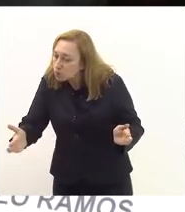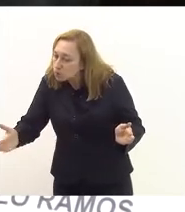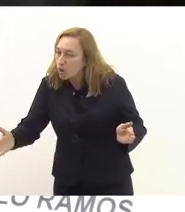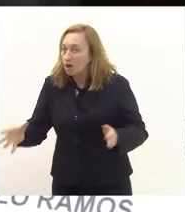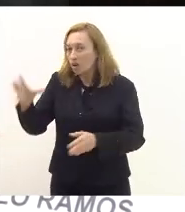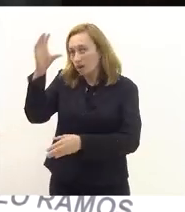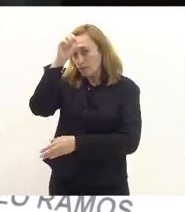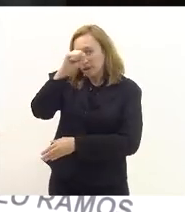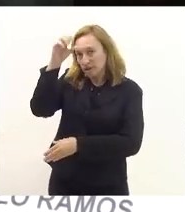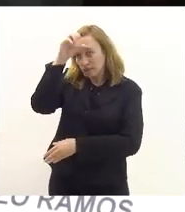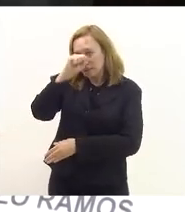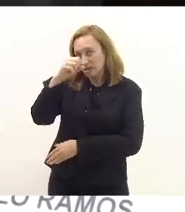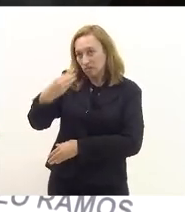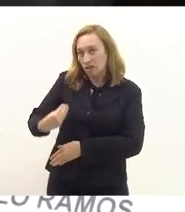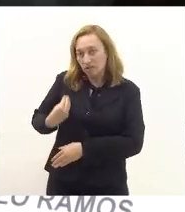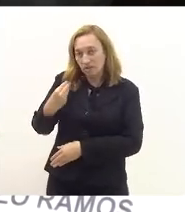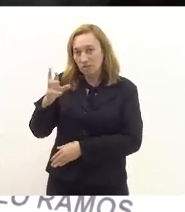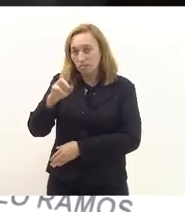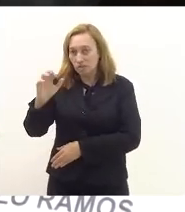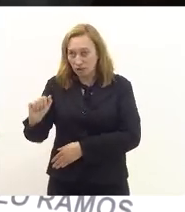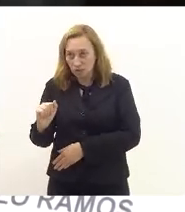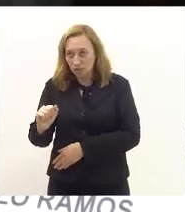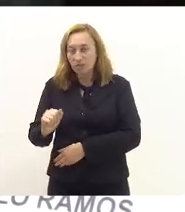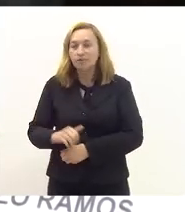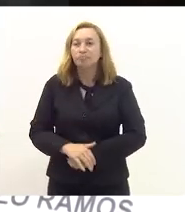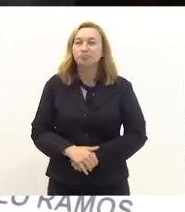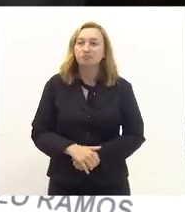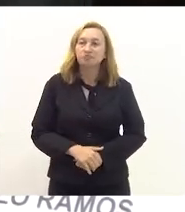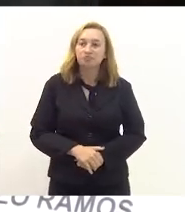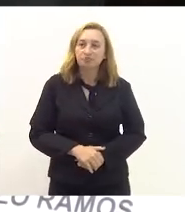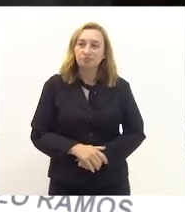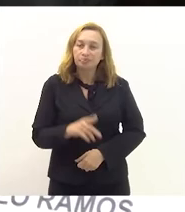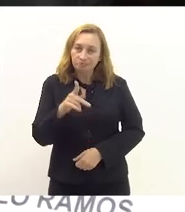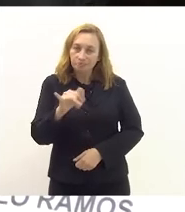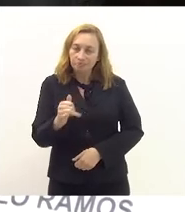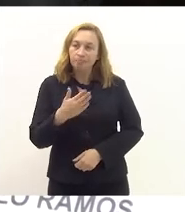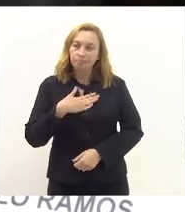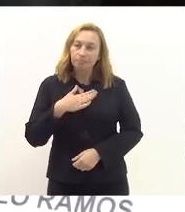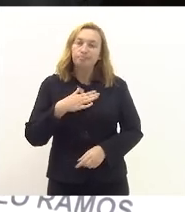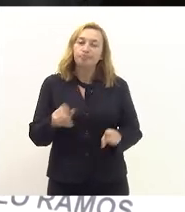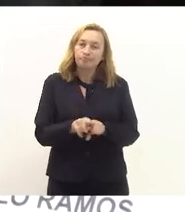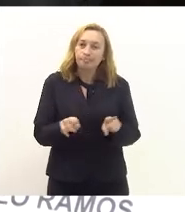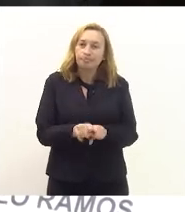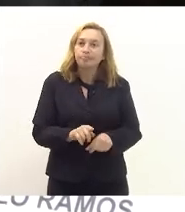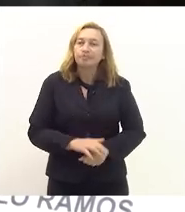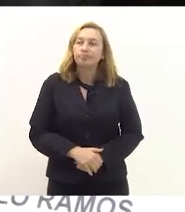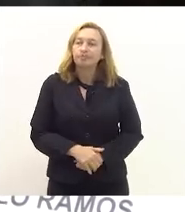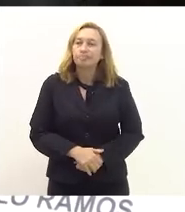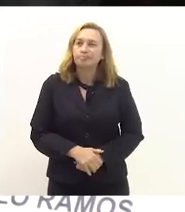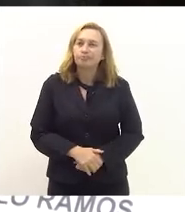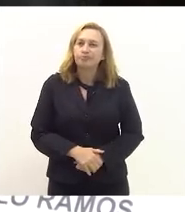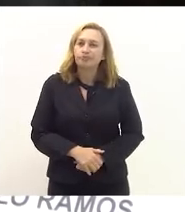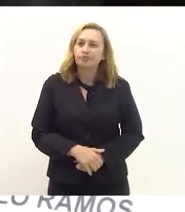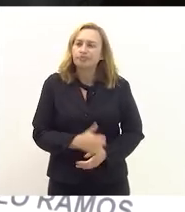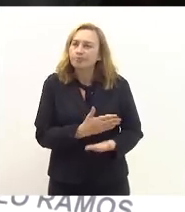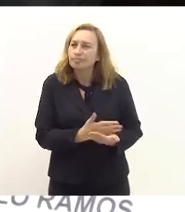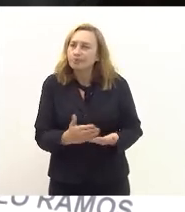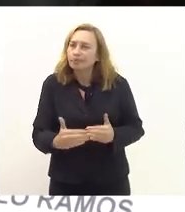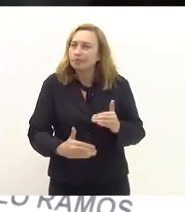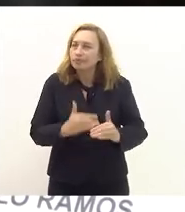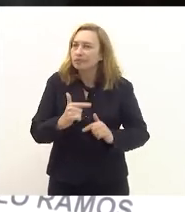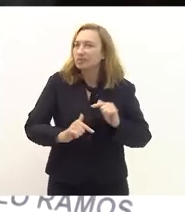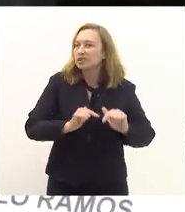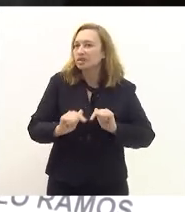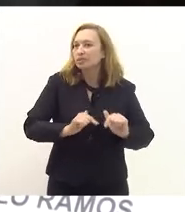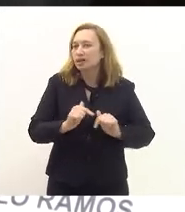aprendido com a vida e com o Brizola ali, com o meu pai também, eu tive que começar a trabalhar